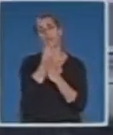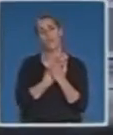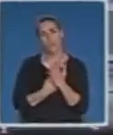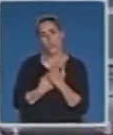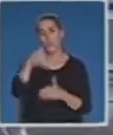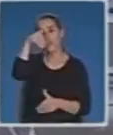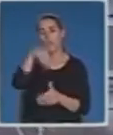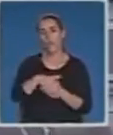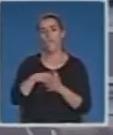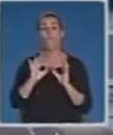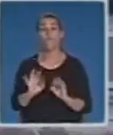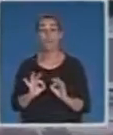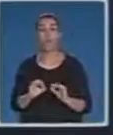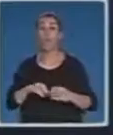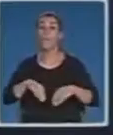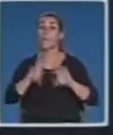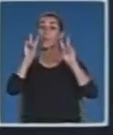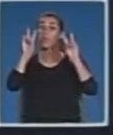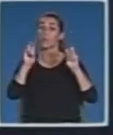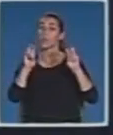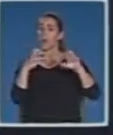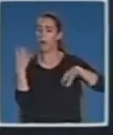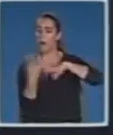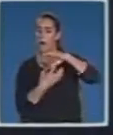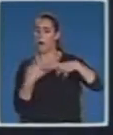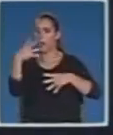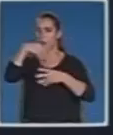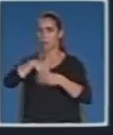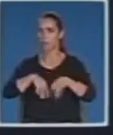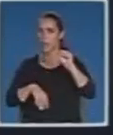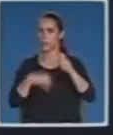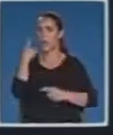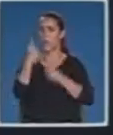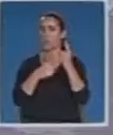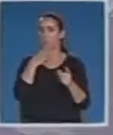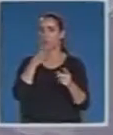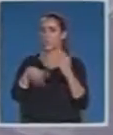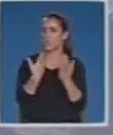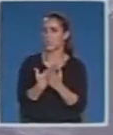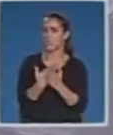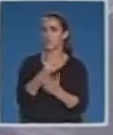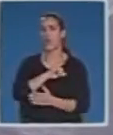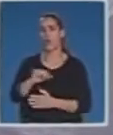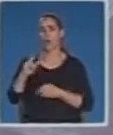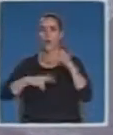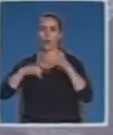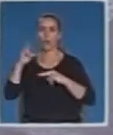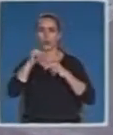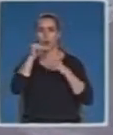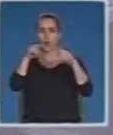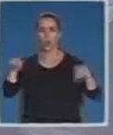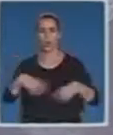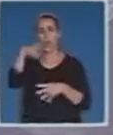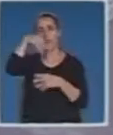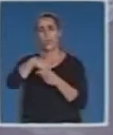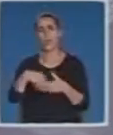favor desse aquário, mas o assunto agita as águas até dentro do PS, onde há candidatos do partido contra a construção do aquário no interior do porto de